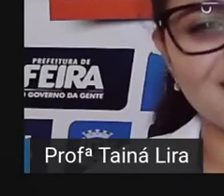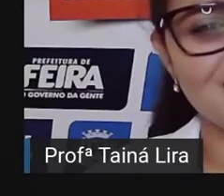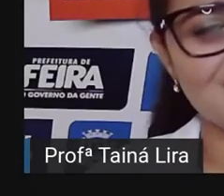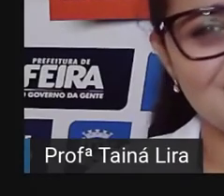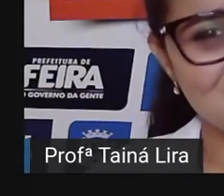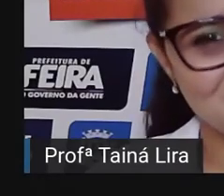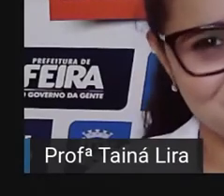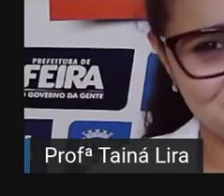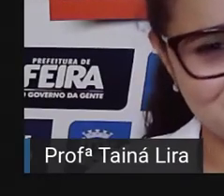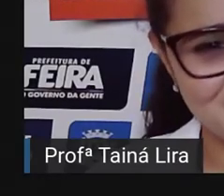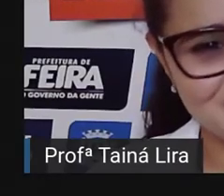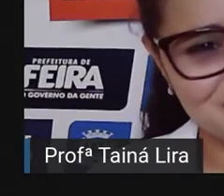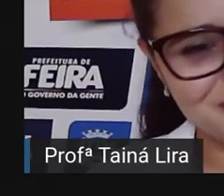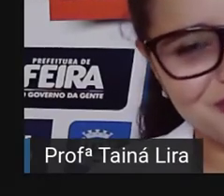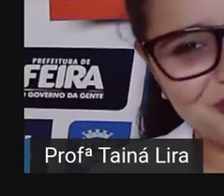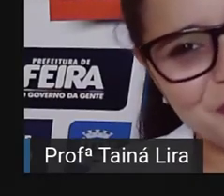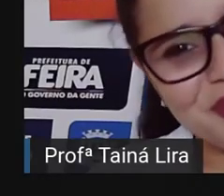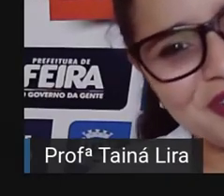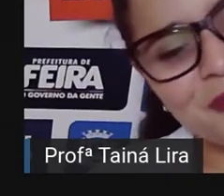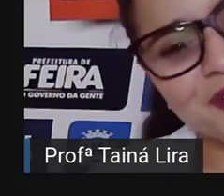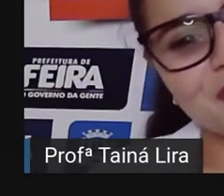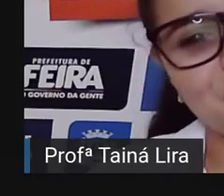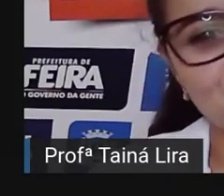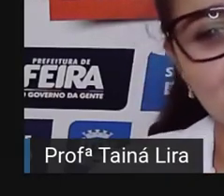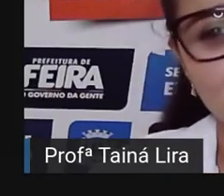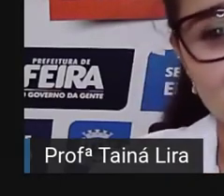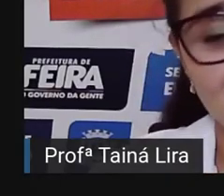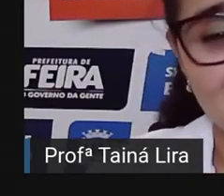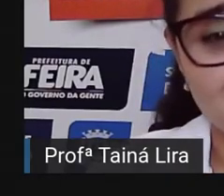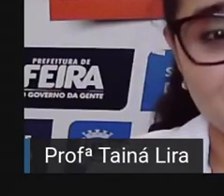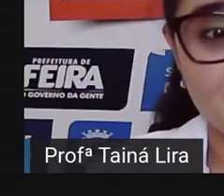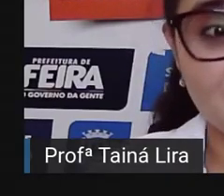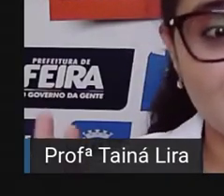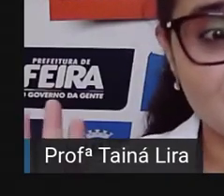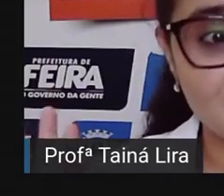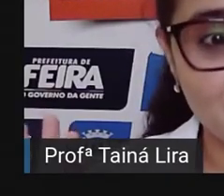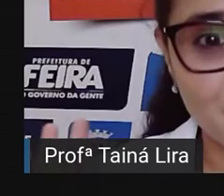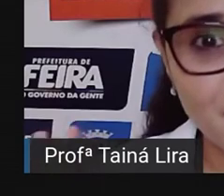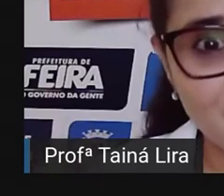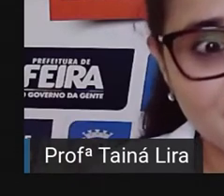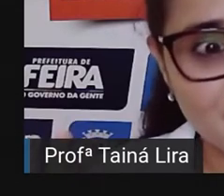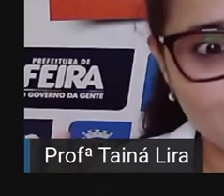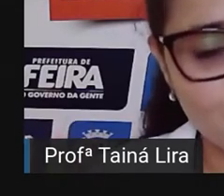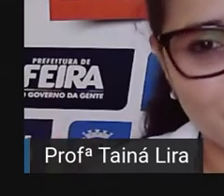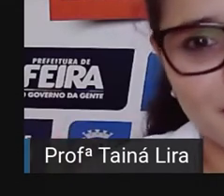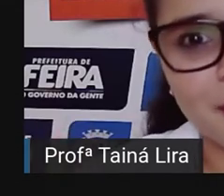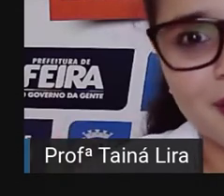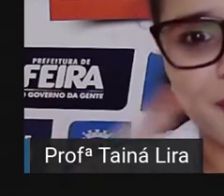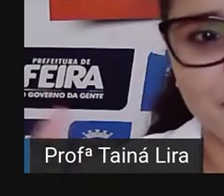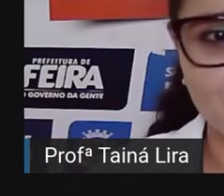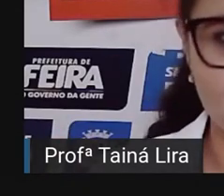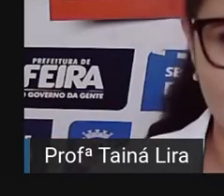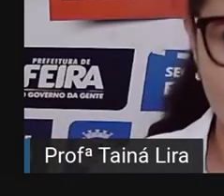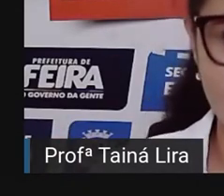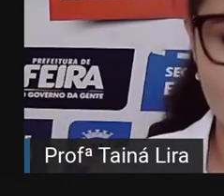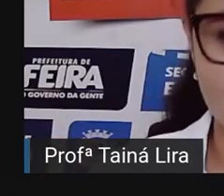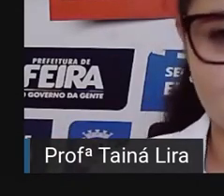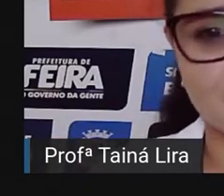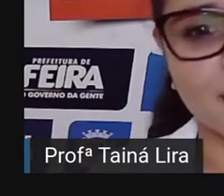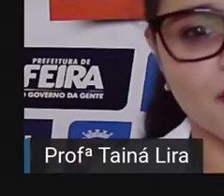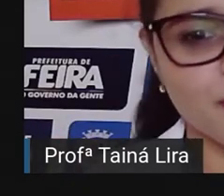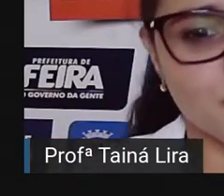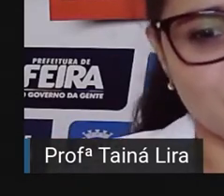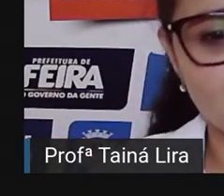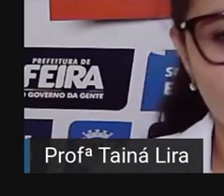o Olá segundo ano como estão meus amores vamos lá quem aí Tá preparado para aprender muito mais